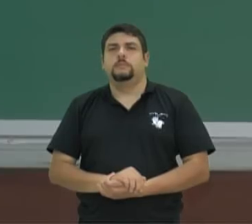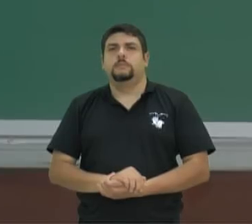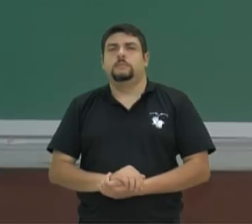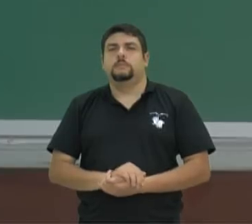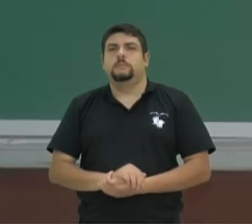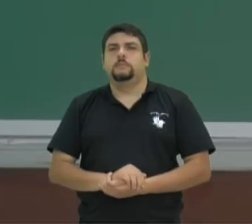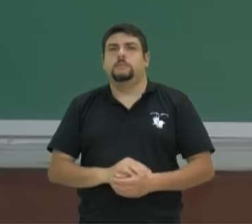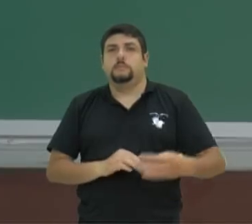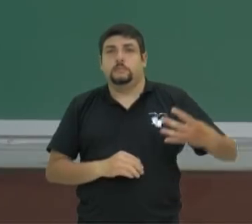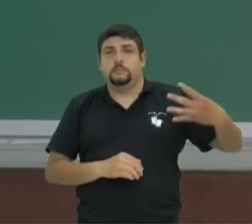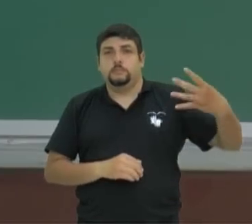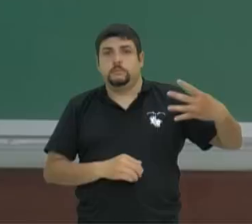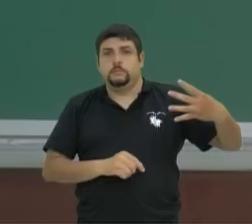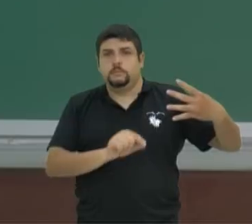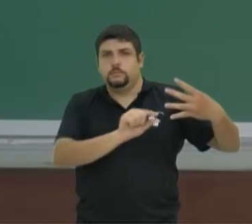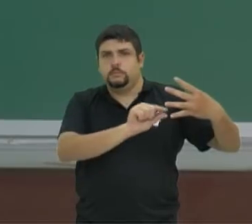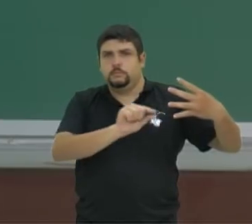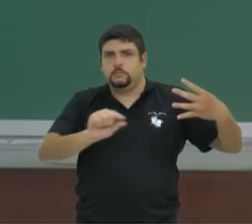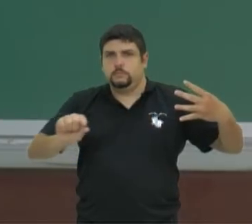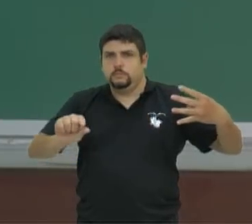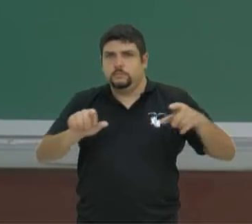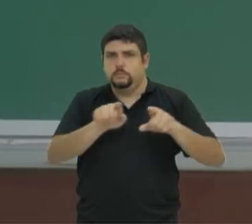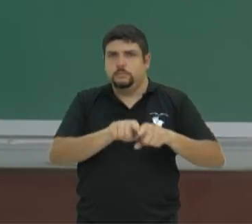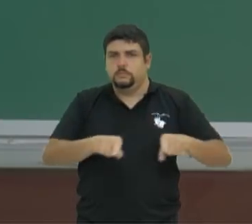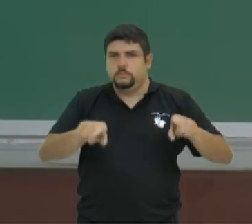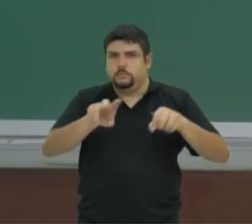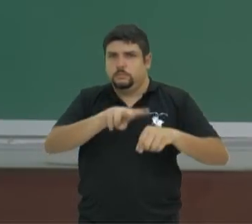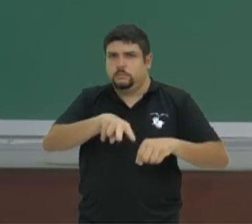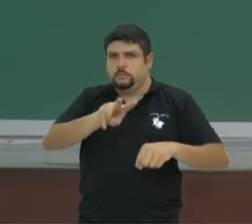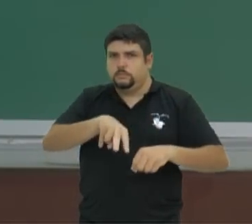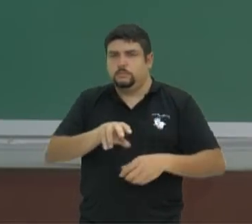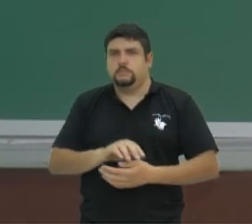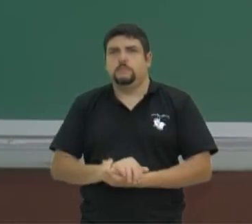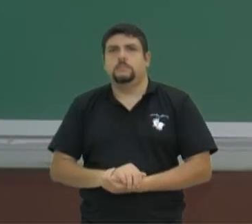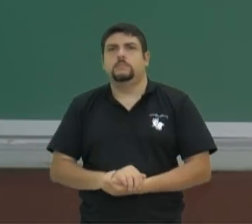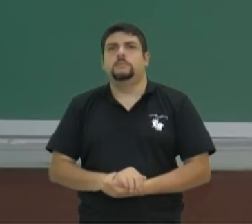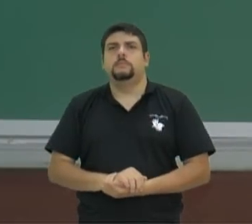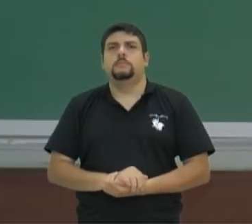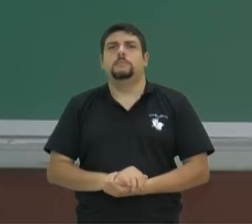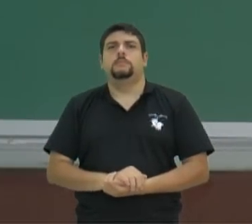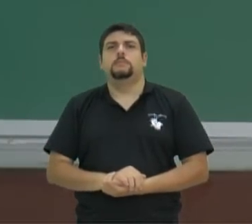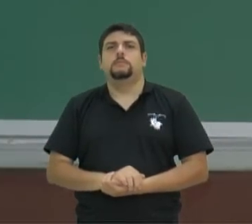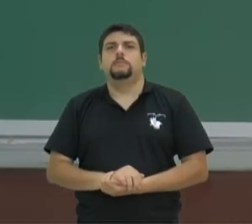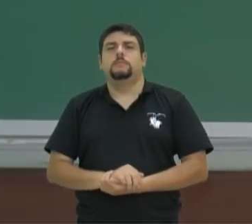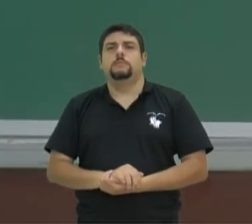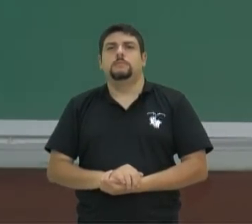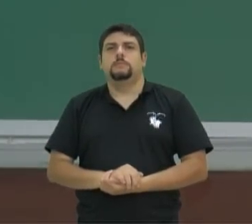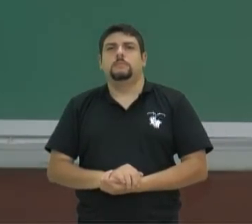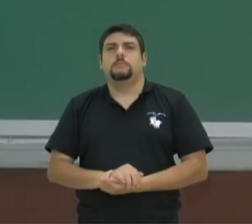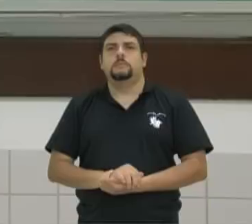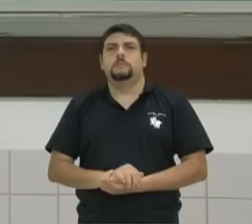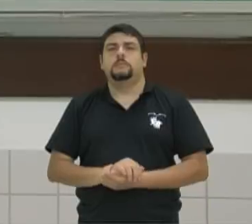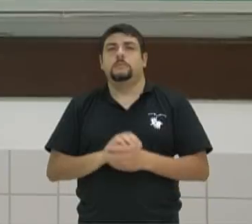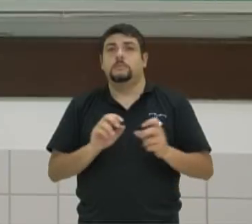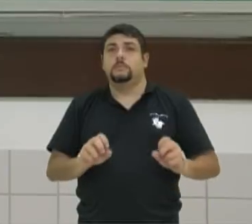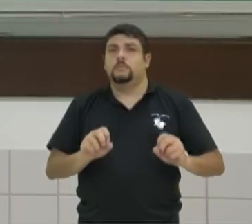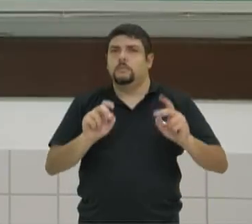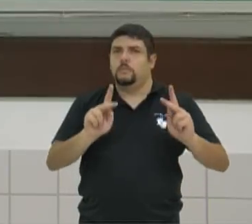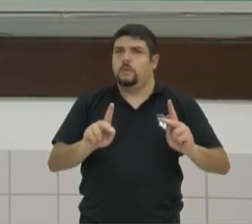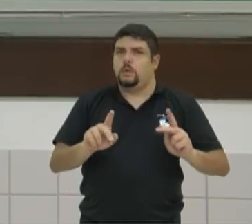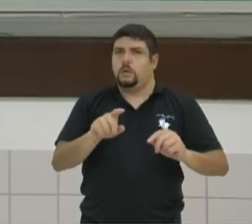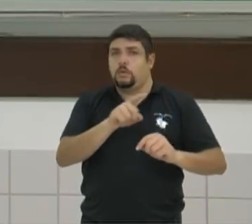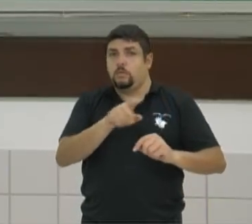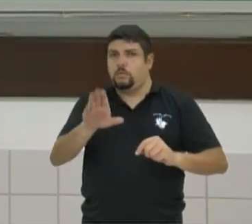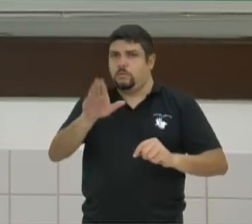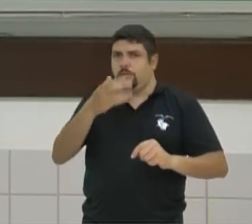E a quarta sequência. 1, 1, 2, 2, 3, 3, 4, 4 e 5, 5. Dito isso, você já tem uma